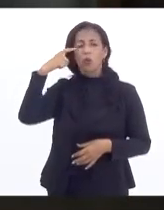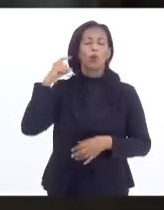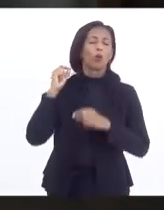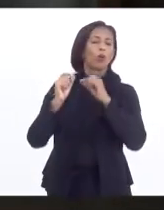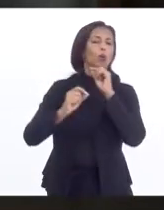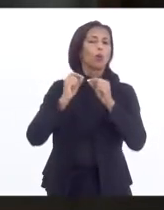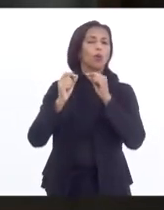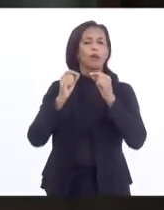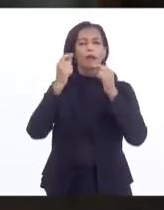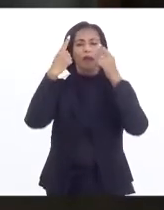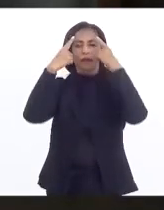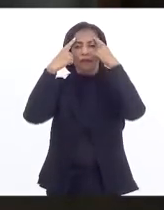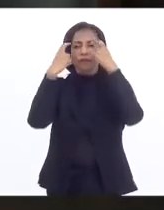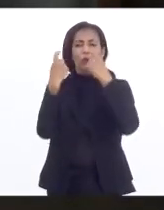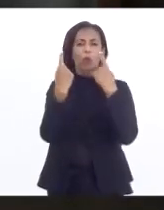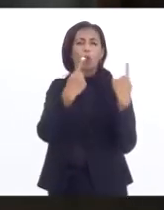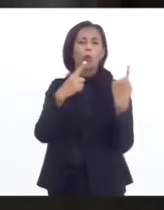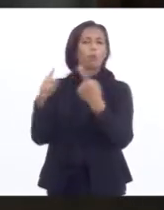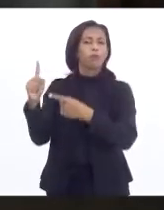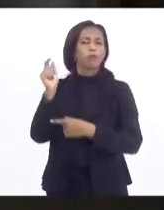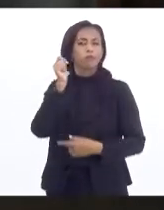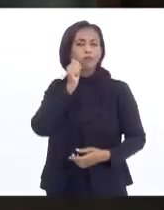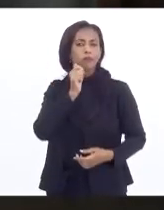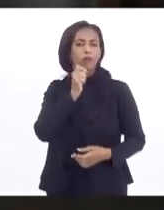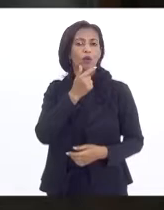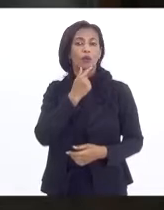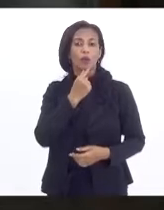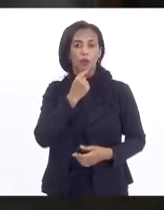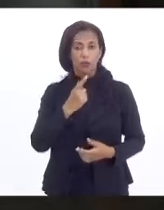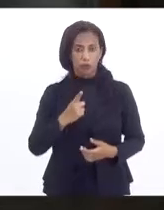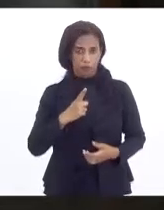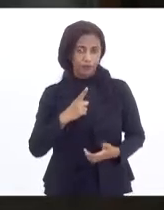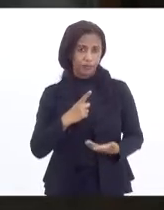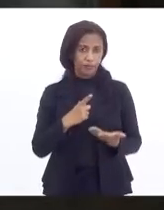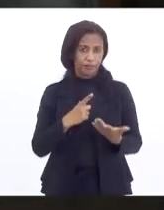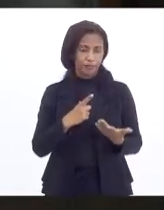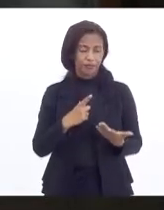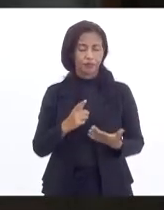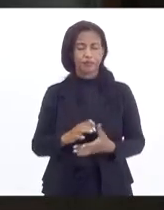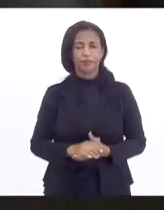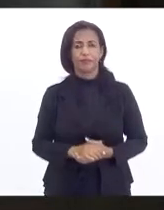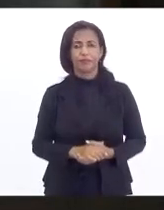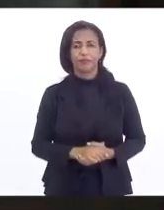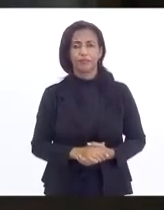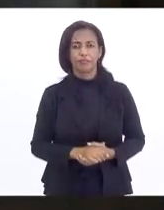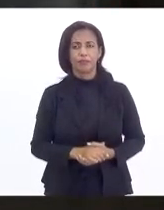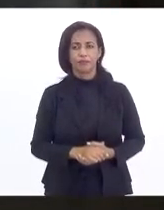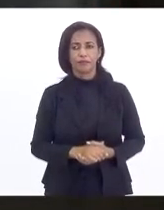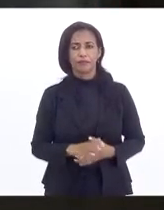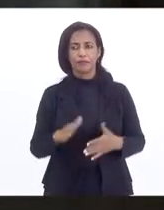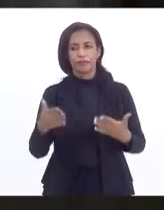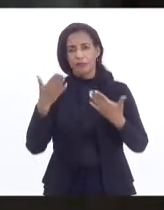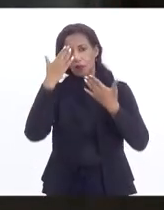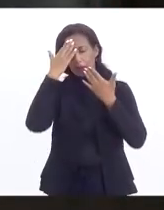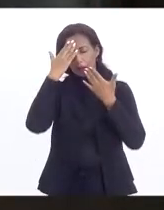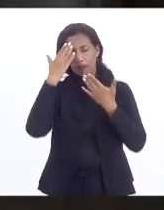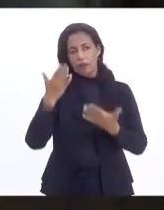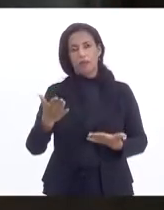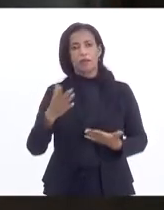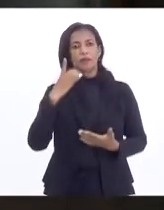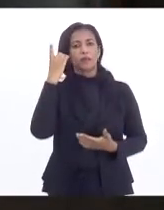é essa violência contra as mulheres que os homens, né, fazem. Então, agradecer